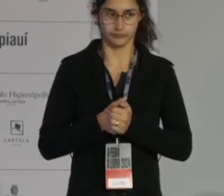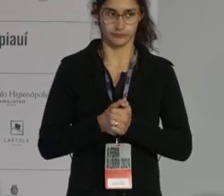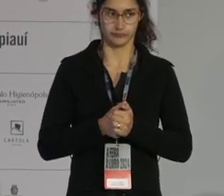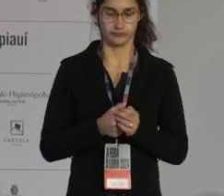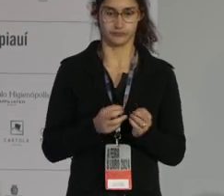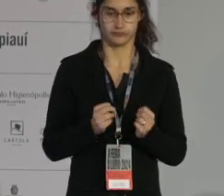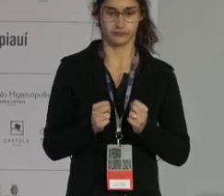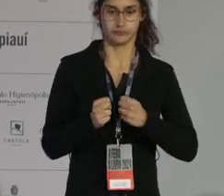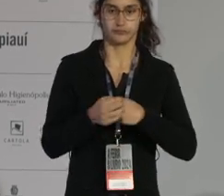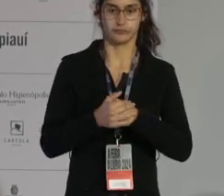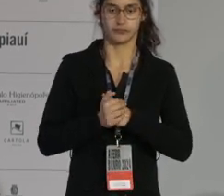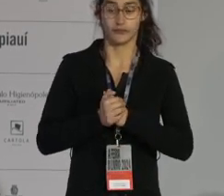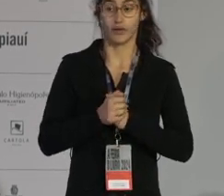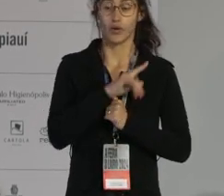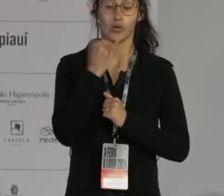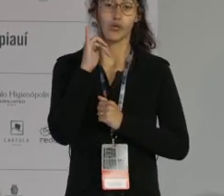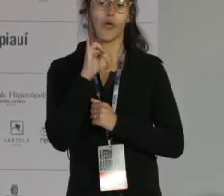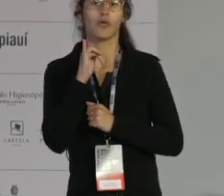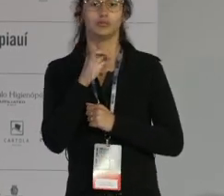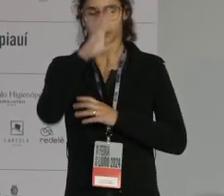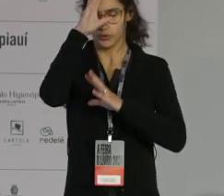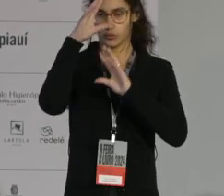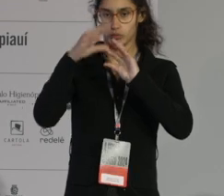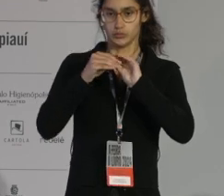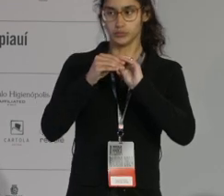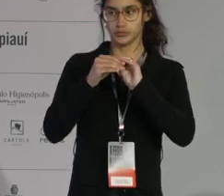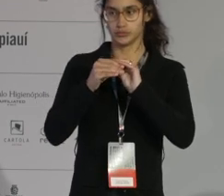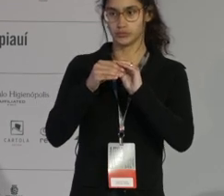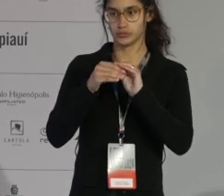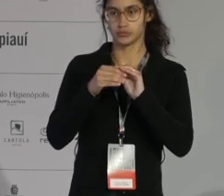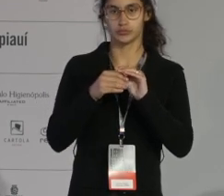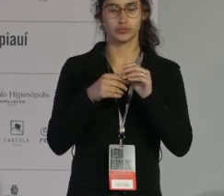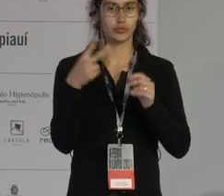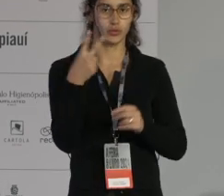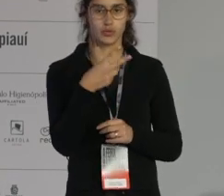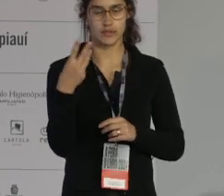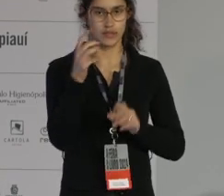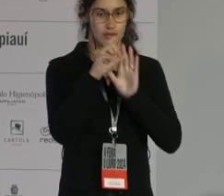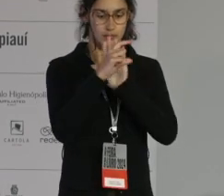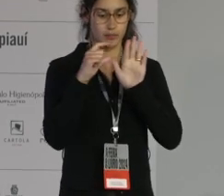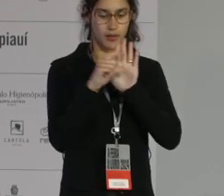eles são curtos e certeiros, assim, são geralmente curtos de 2 ou 3 páginas,